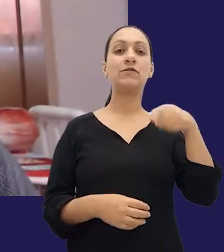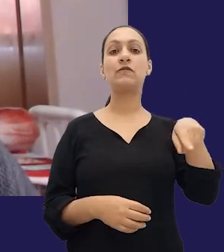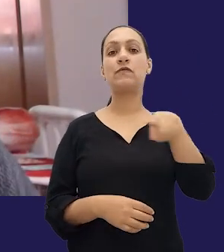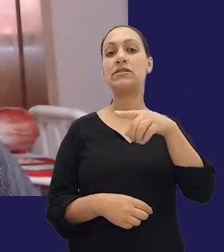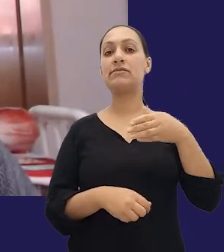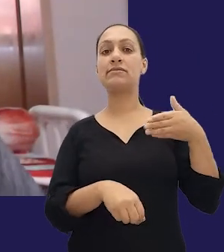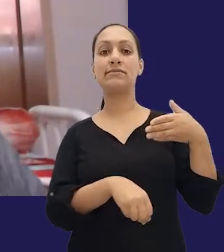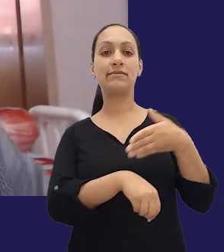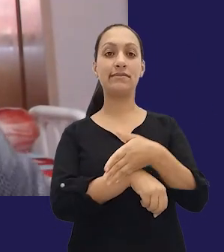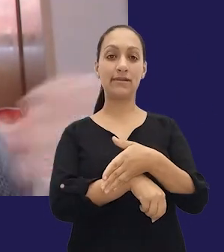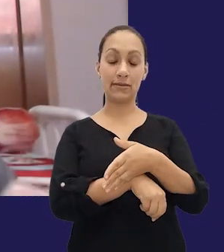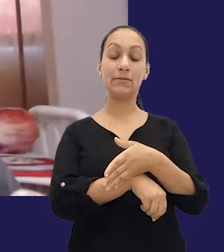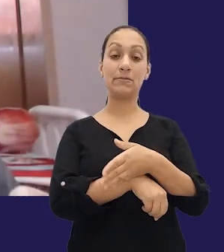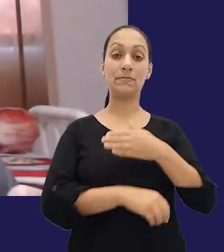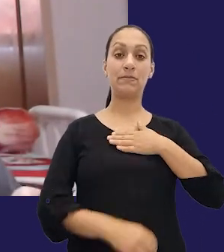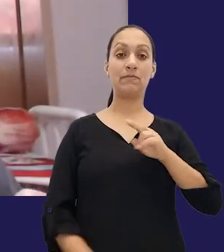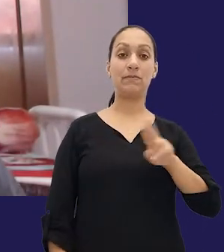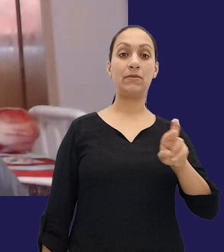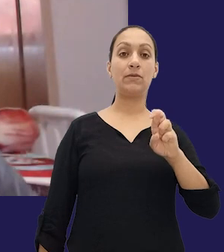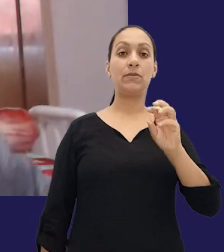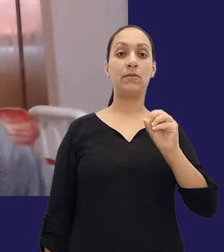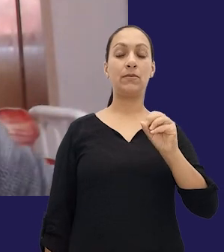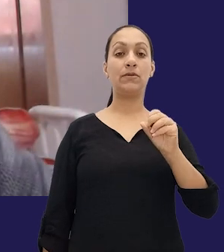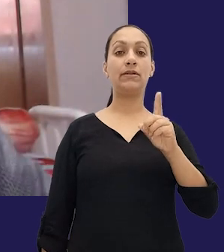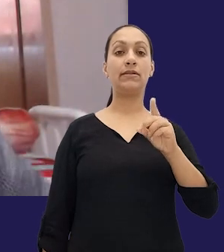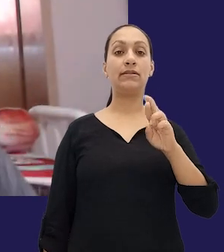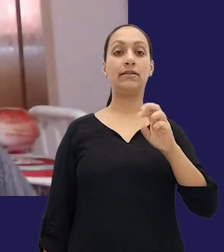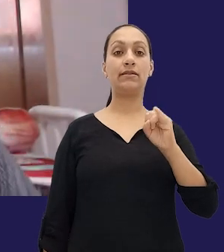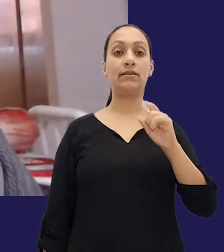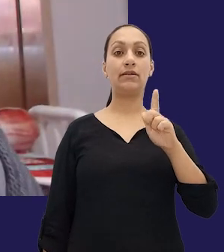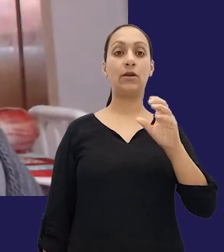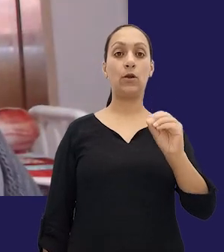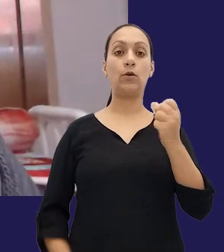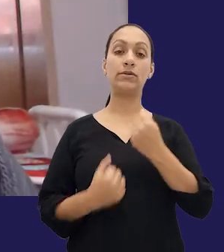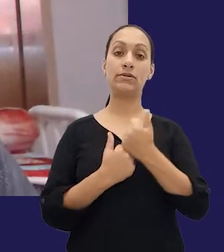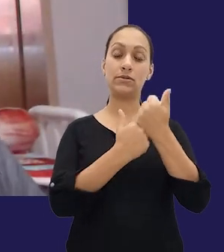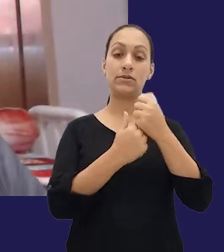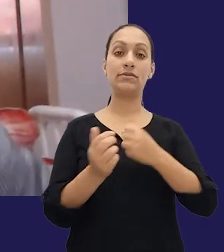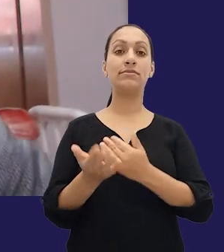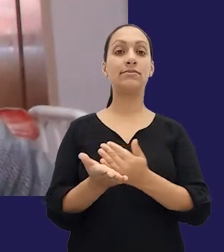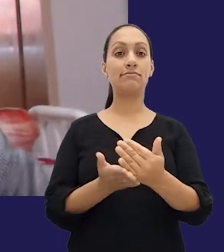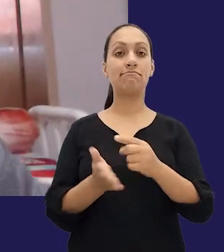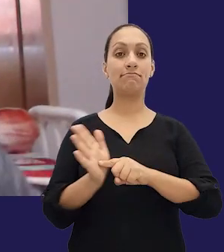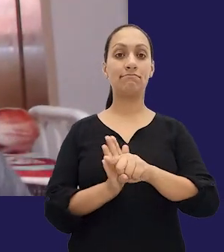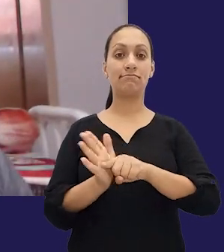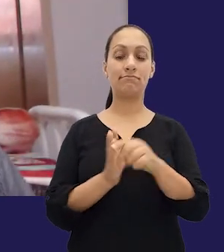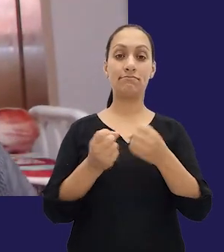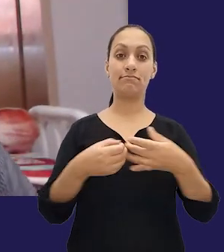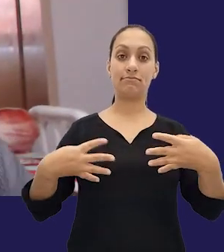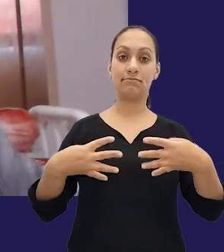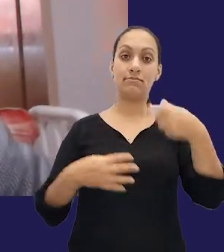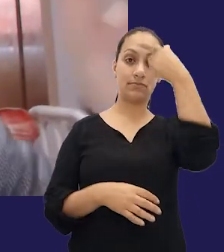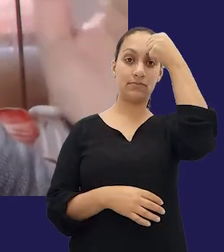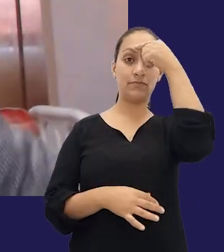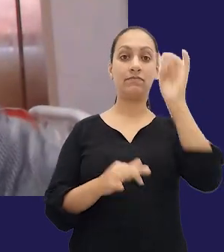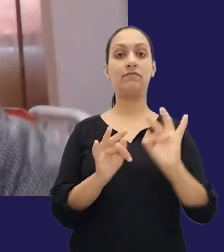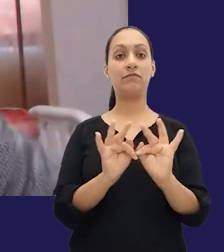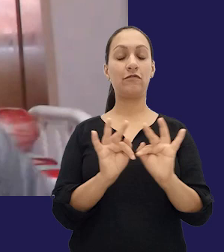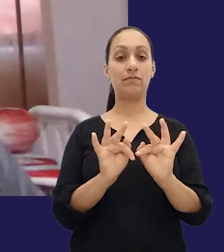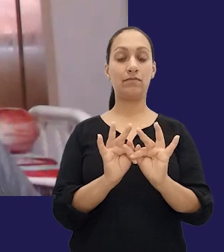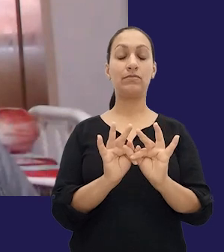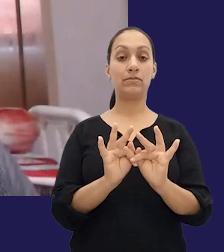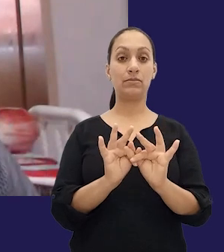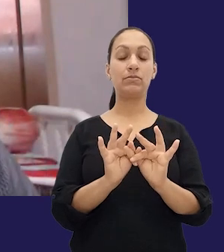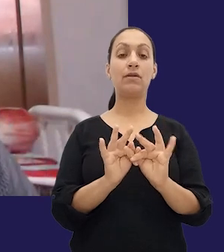estão chegando aí. Meu nome é Rodrigo Stagmaier, sou assessor de iniciação à pesquisa e extensão da Universidade Fevale